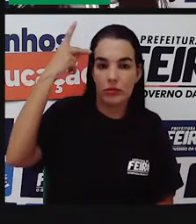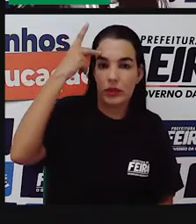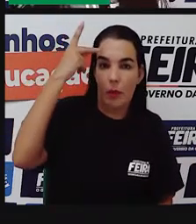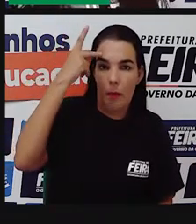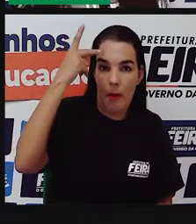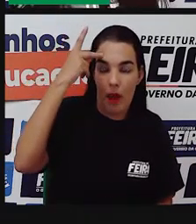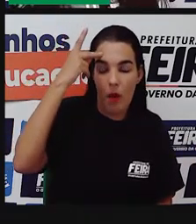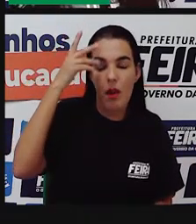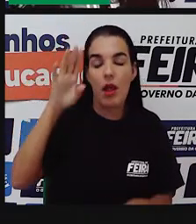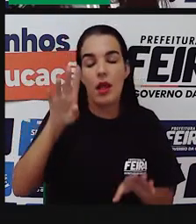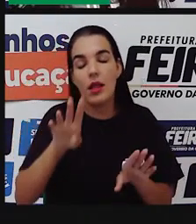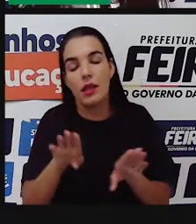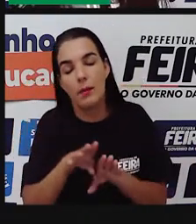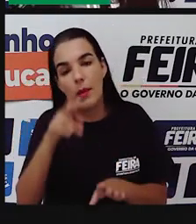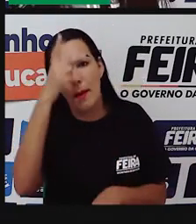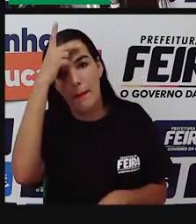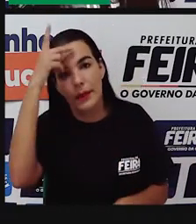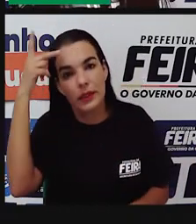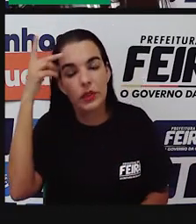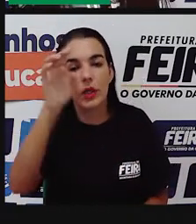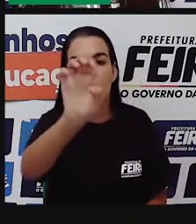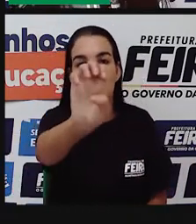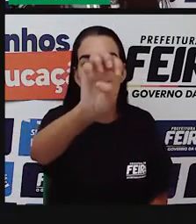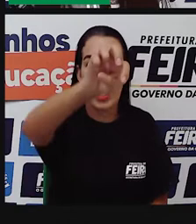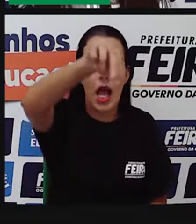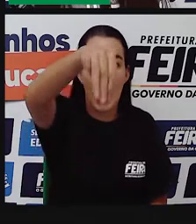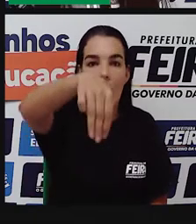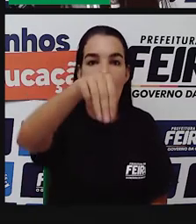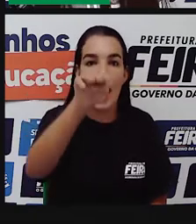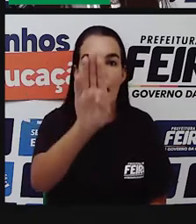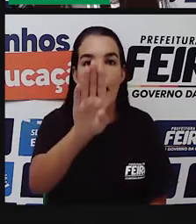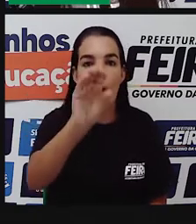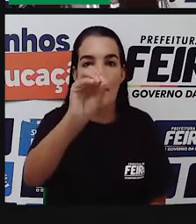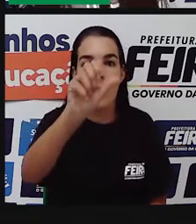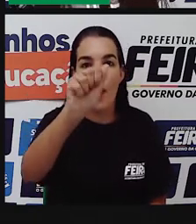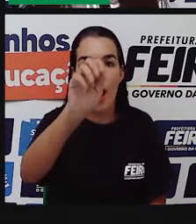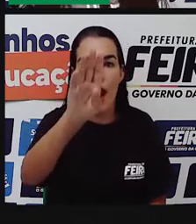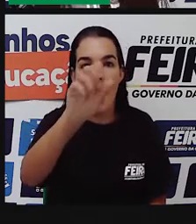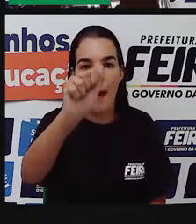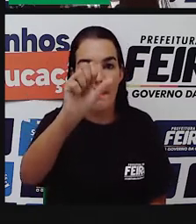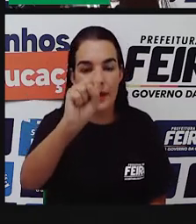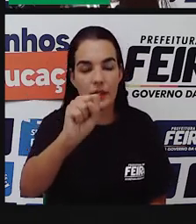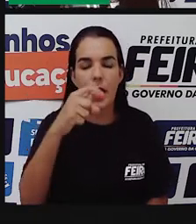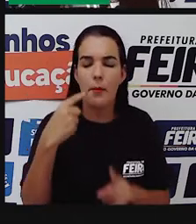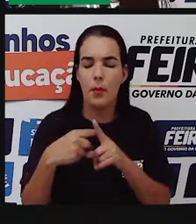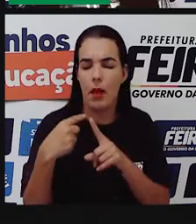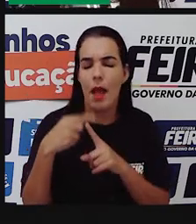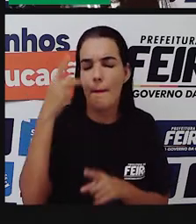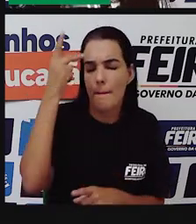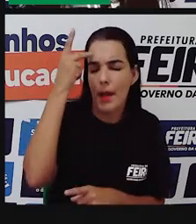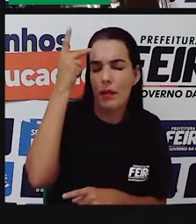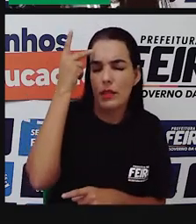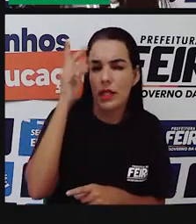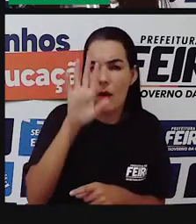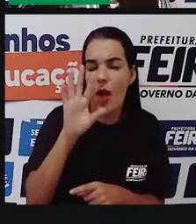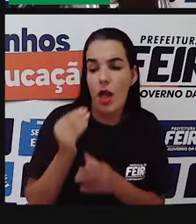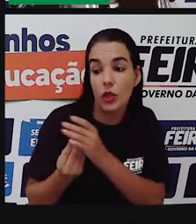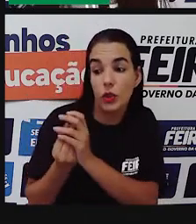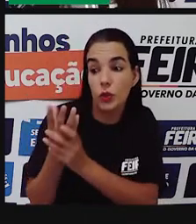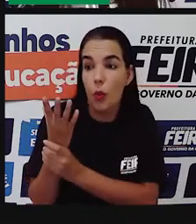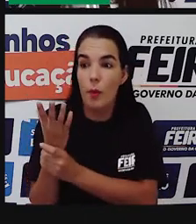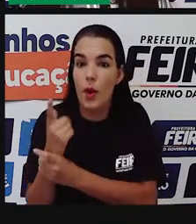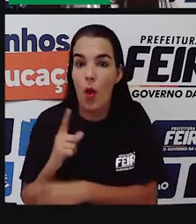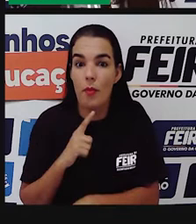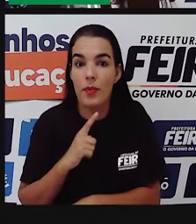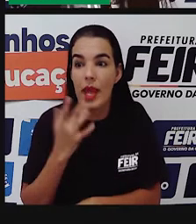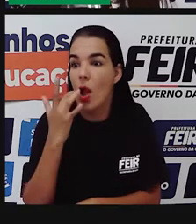emboabas, os paulistas que haviam descoberto o ouro, né, em Minas Gerais, e os emboabas, que eram os